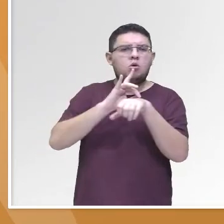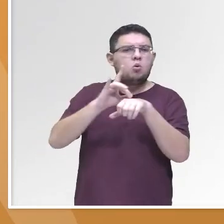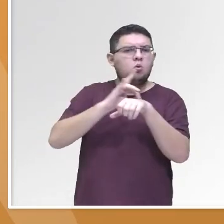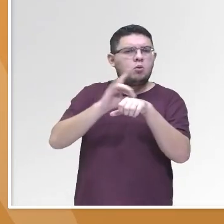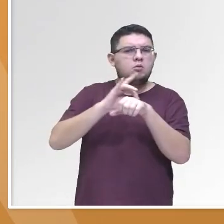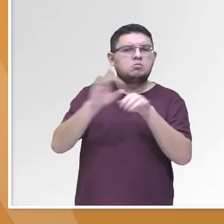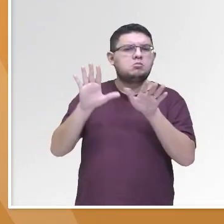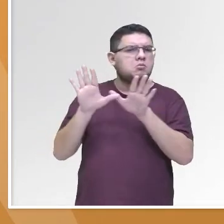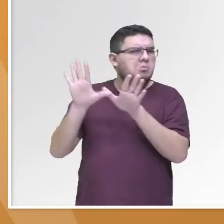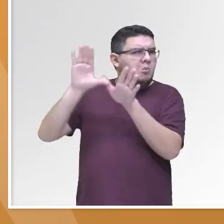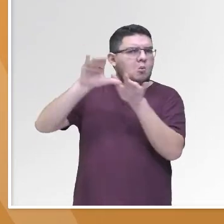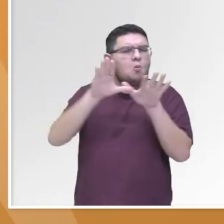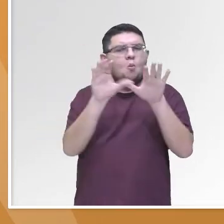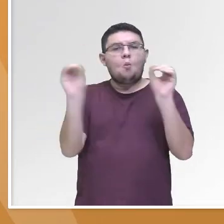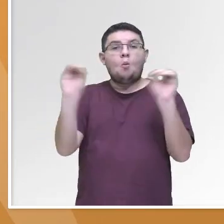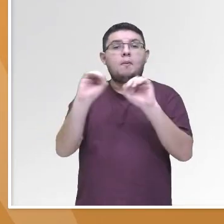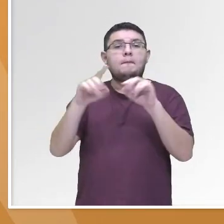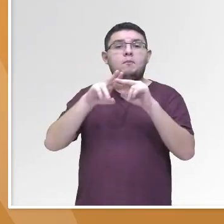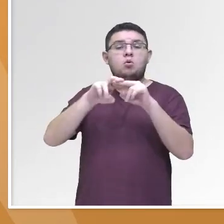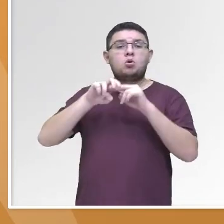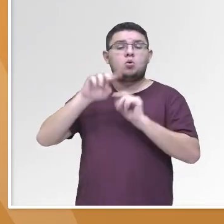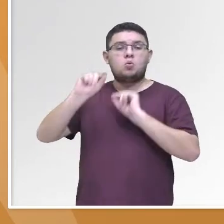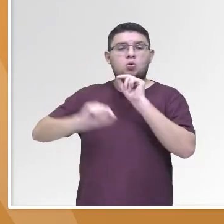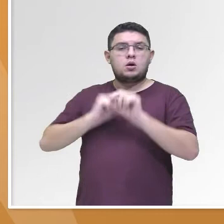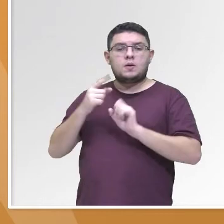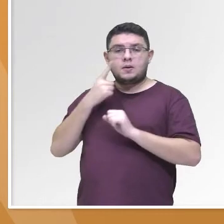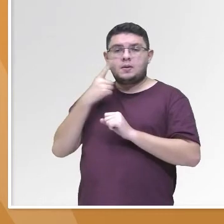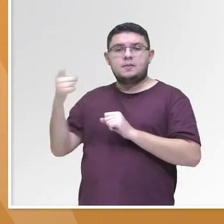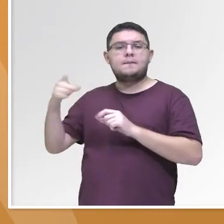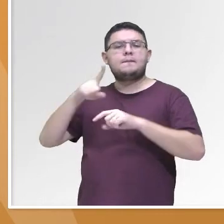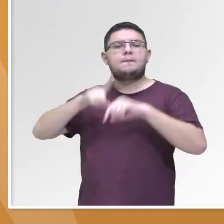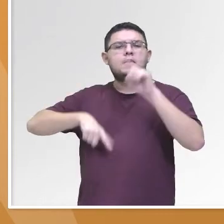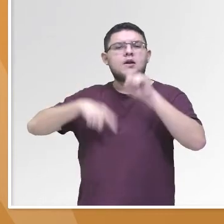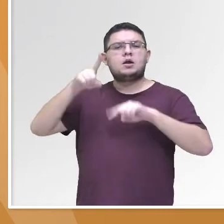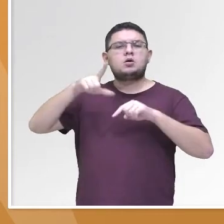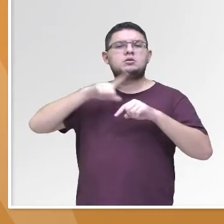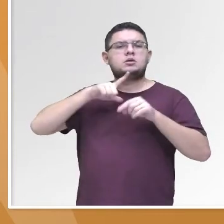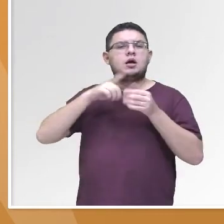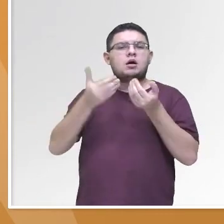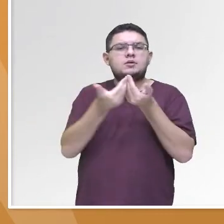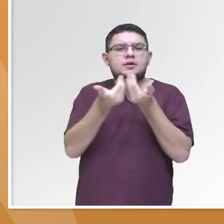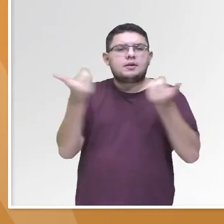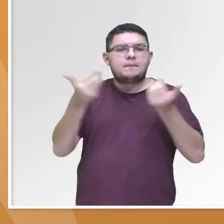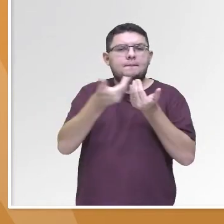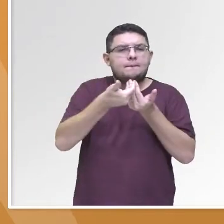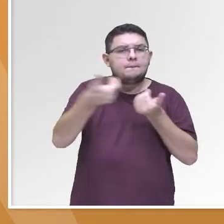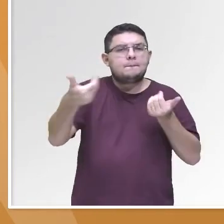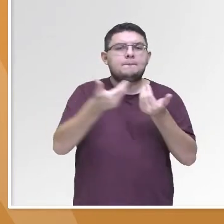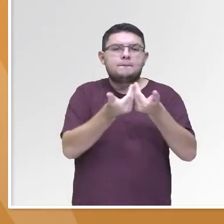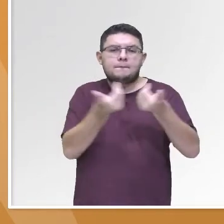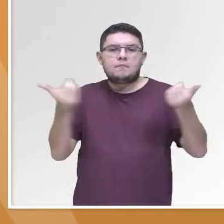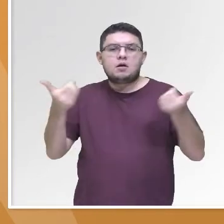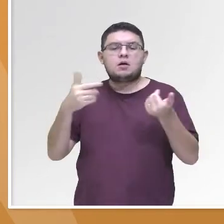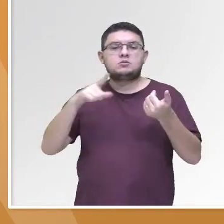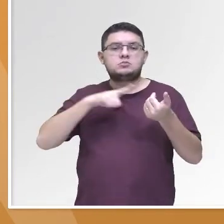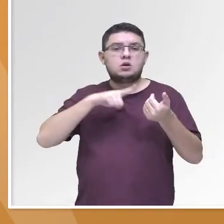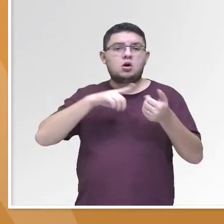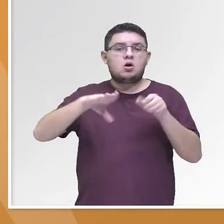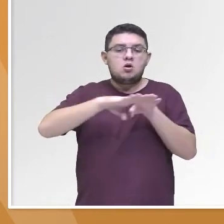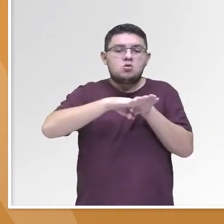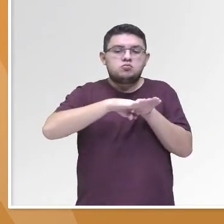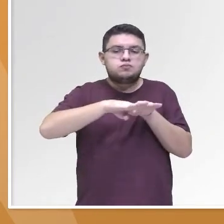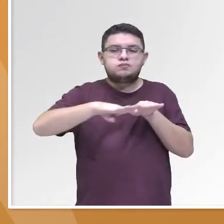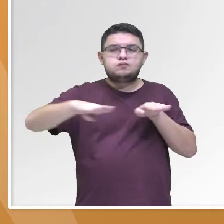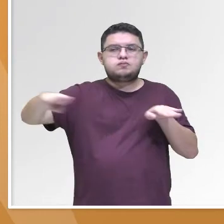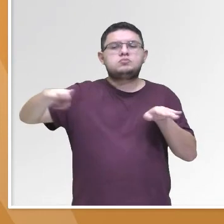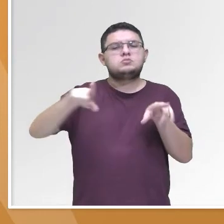esse material, ele vai passar ali por um nivelamento, né? Então, ele vai cobrir todo aquele resíduo, né? Vai ser feito